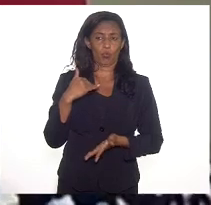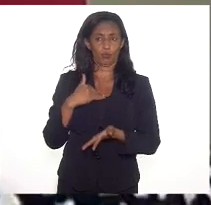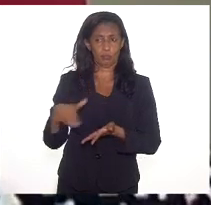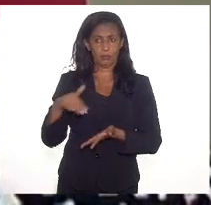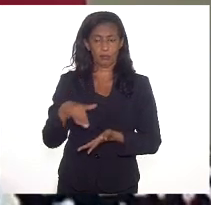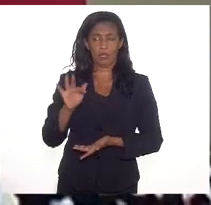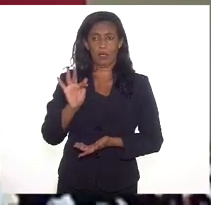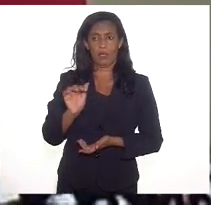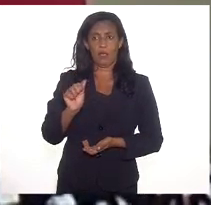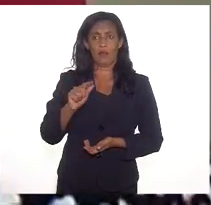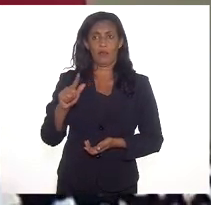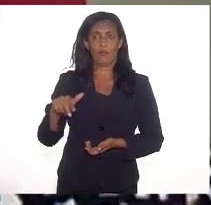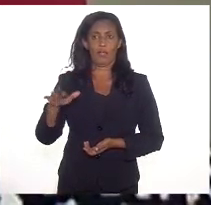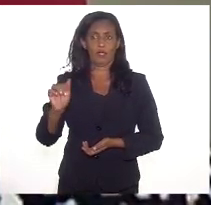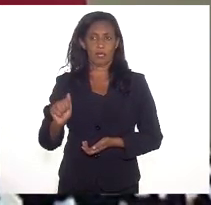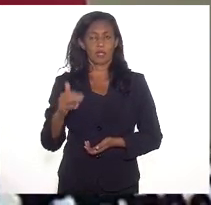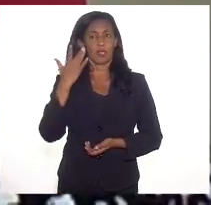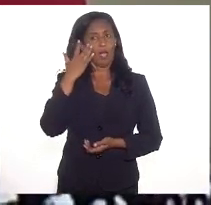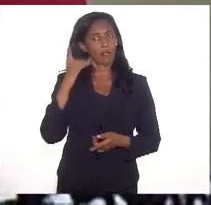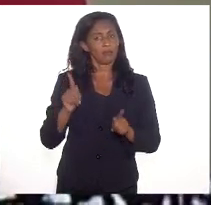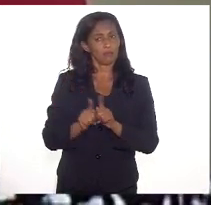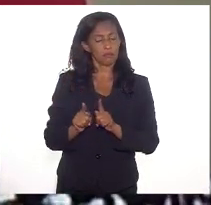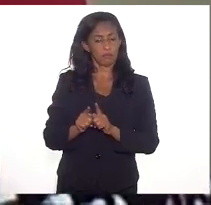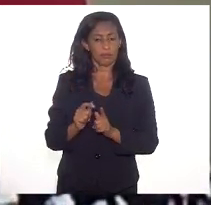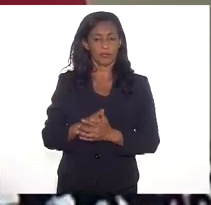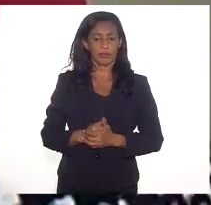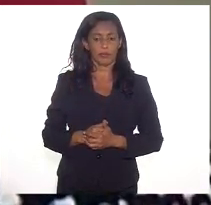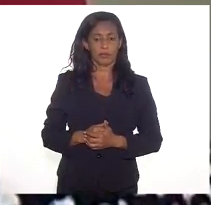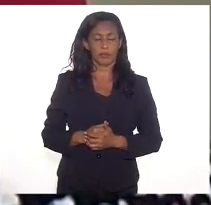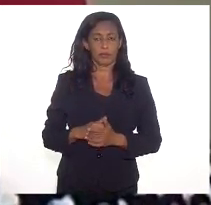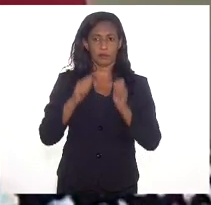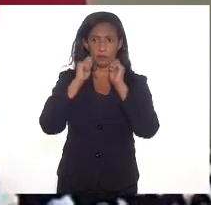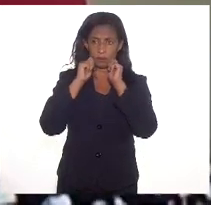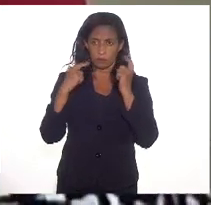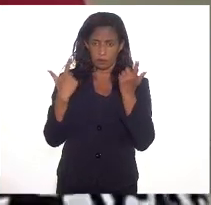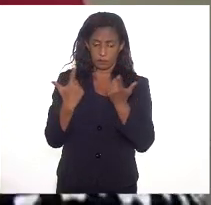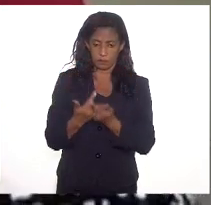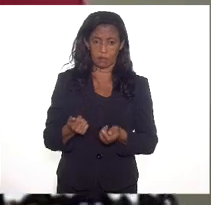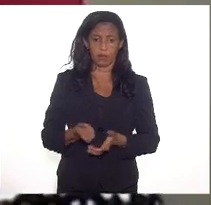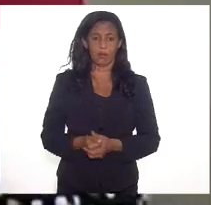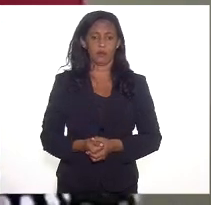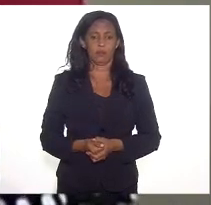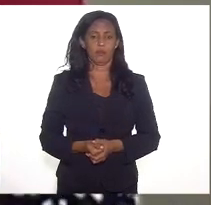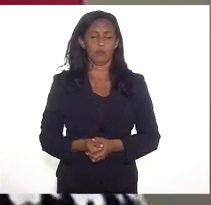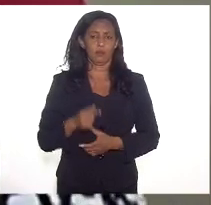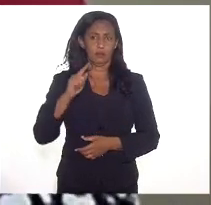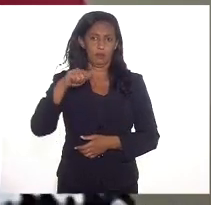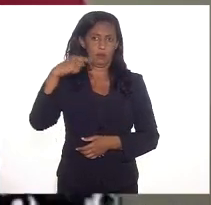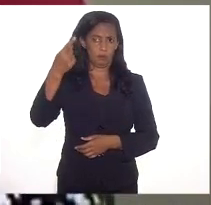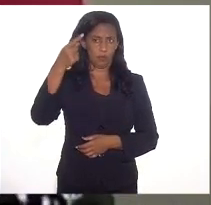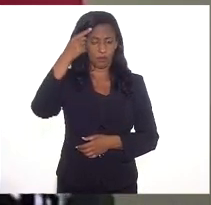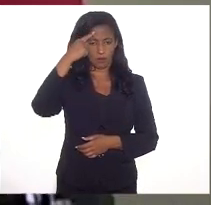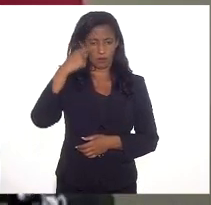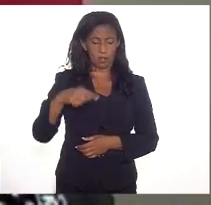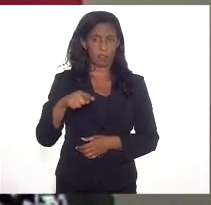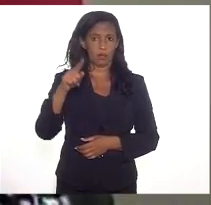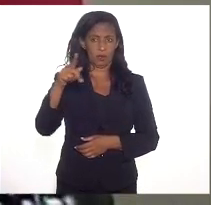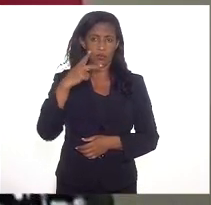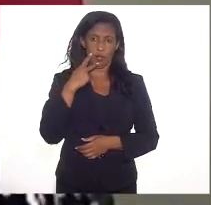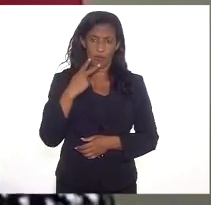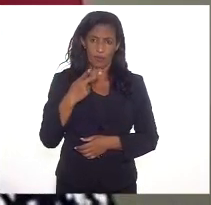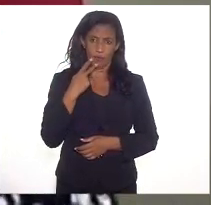secretário de Fazenda e acho também pertinente que a Assembleia Legislativa, né, na próxima semana, na sua